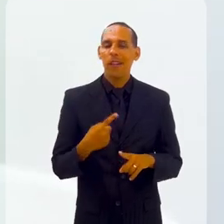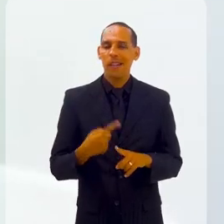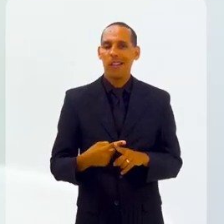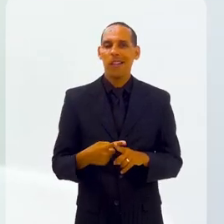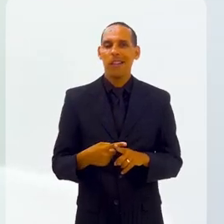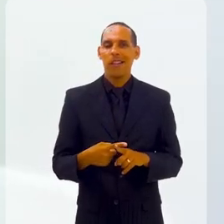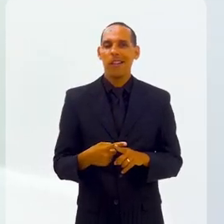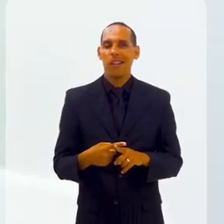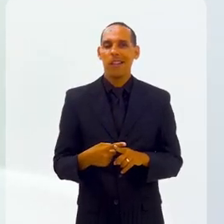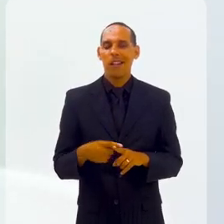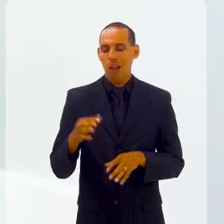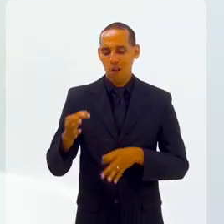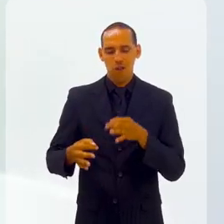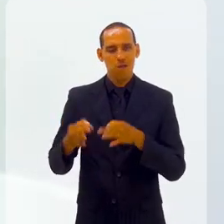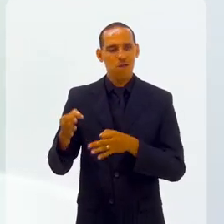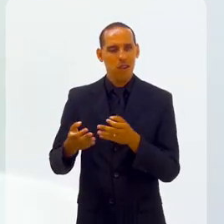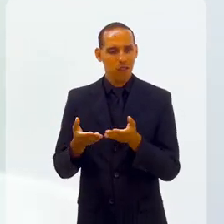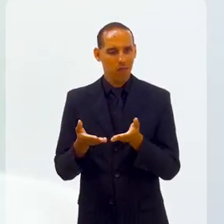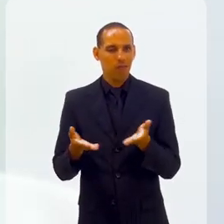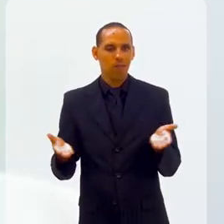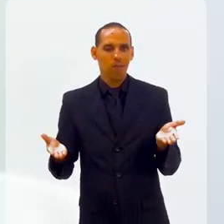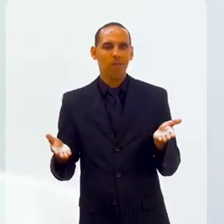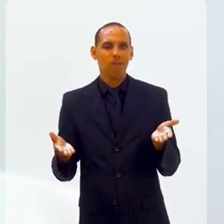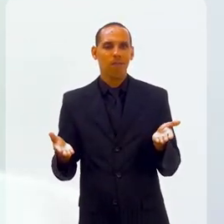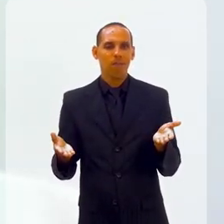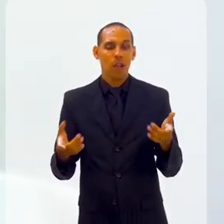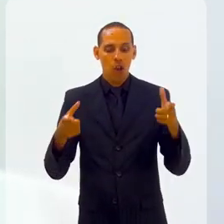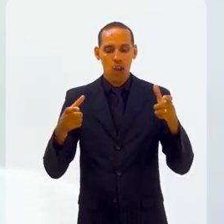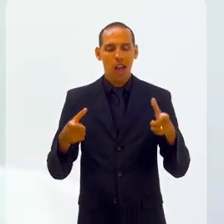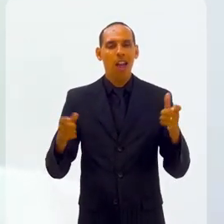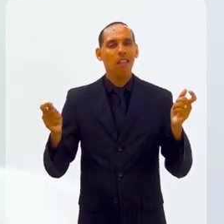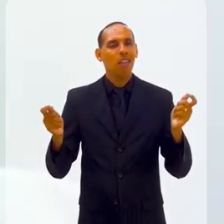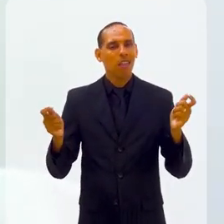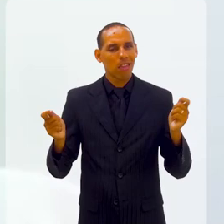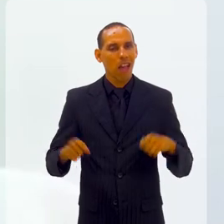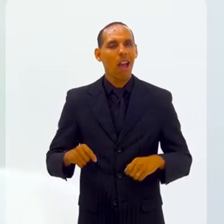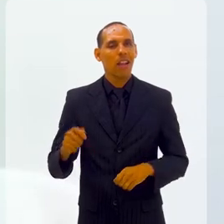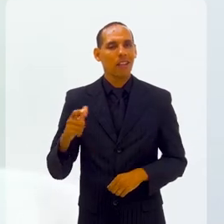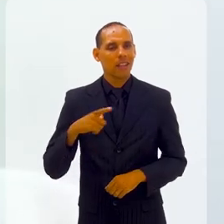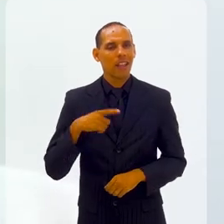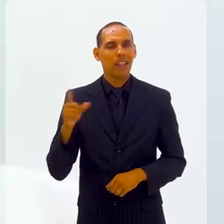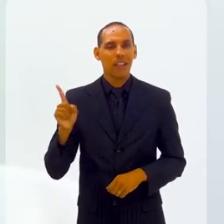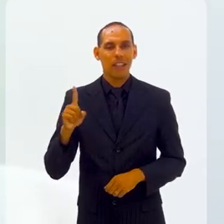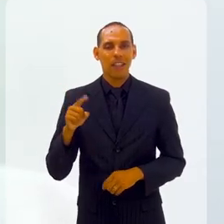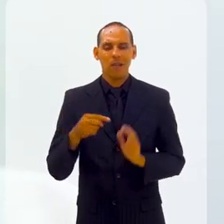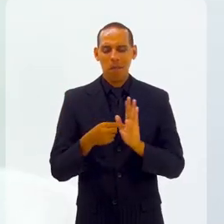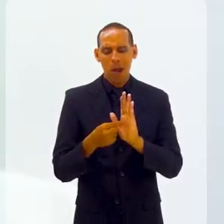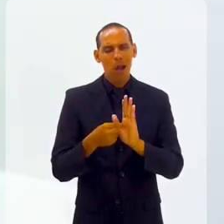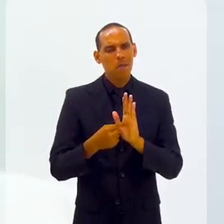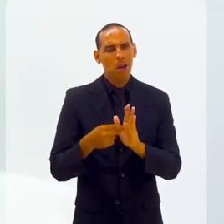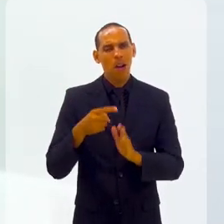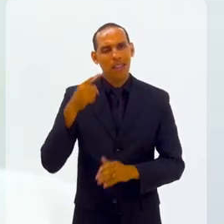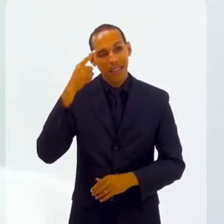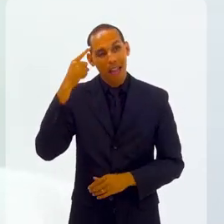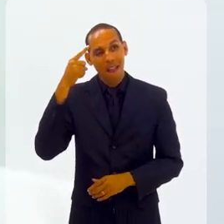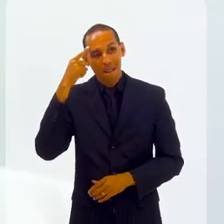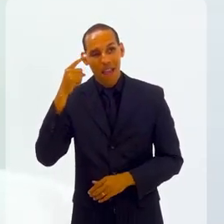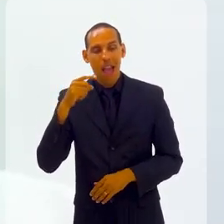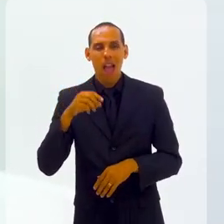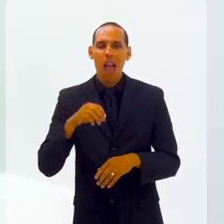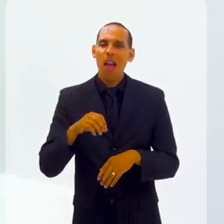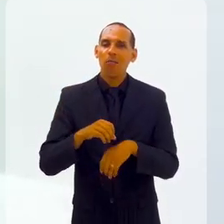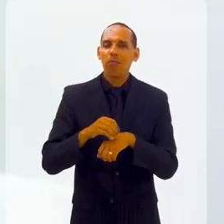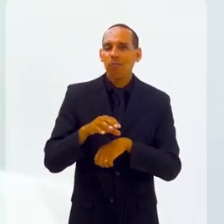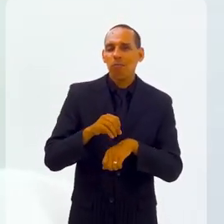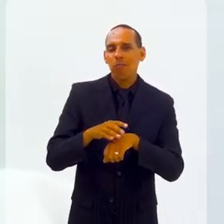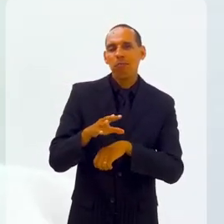Eu acho que esse tipo de fórum né que tem esse espaço né para apresentar ideias